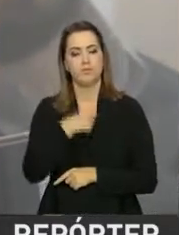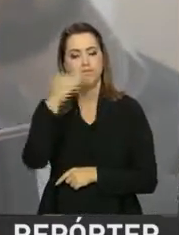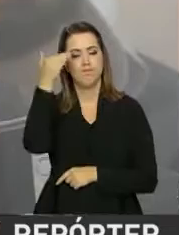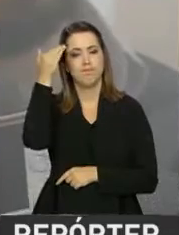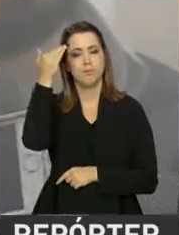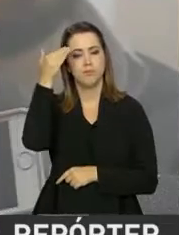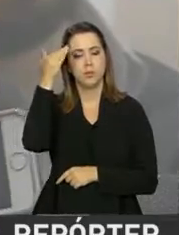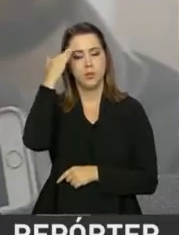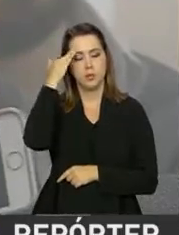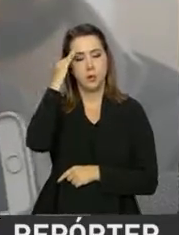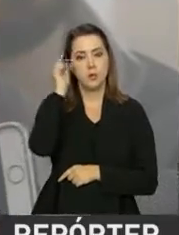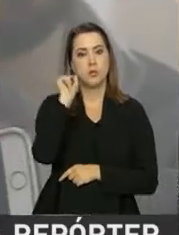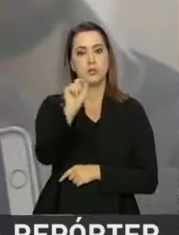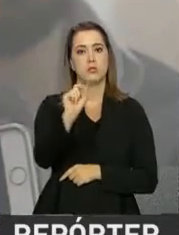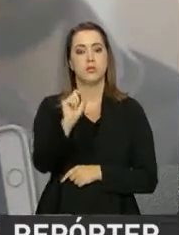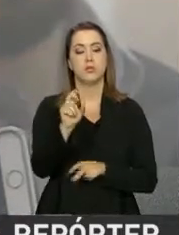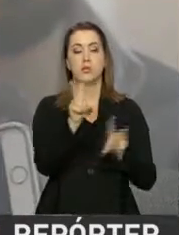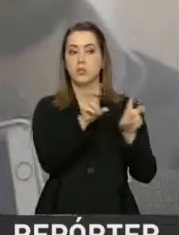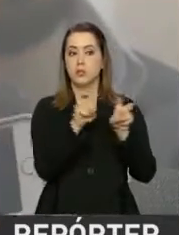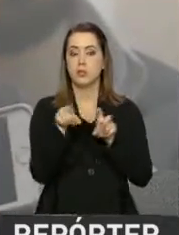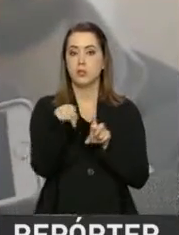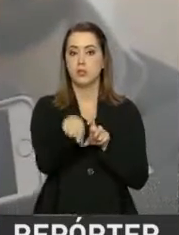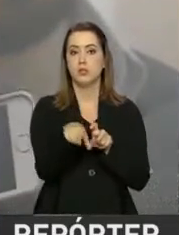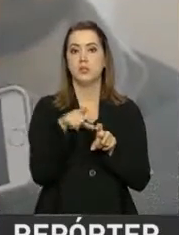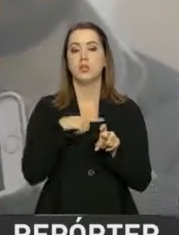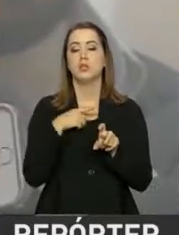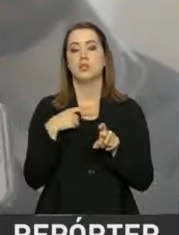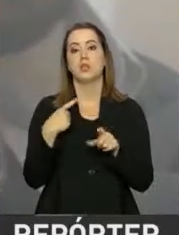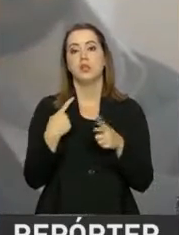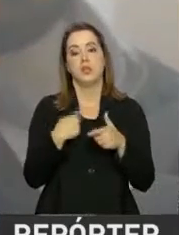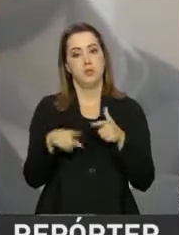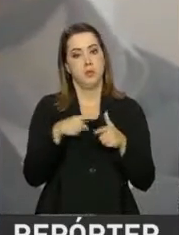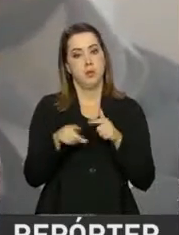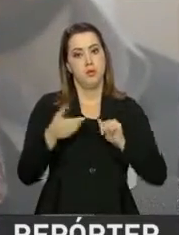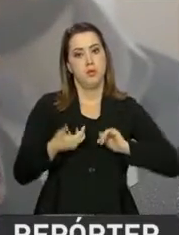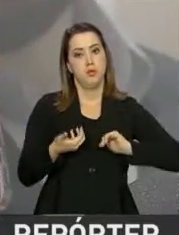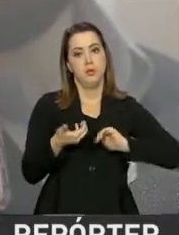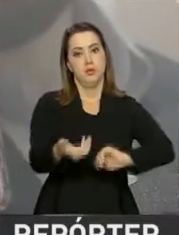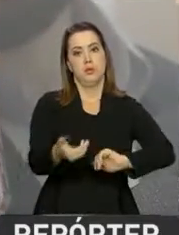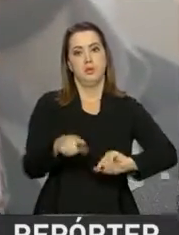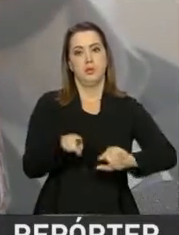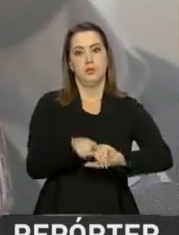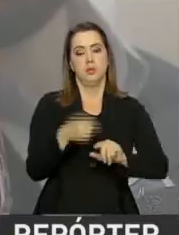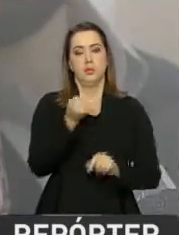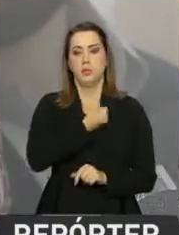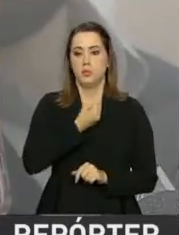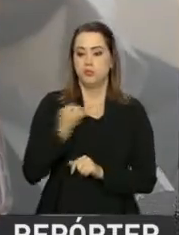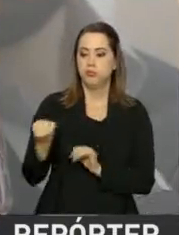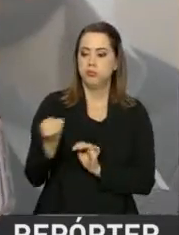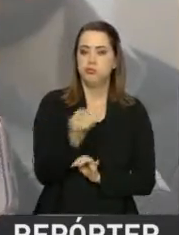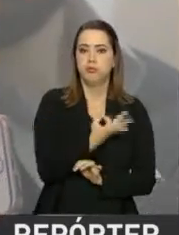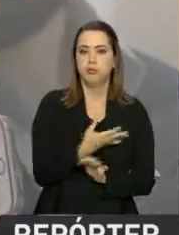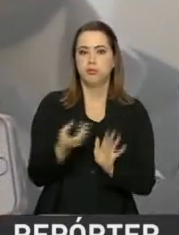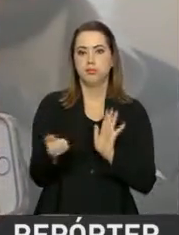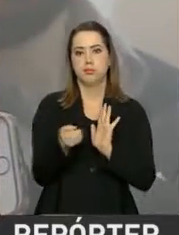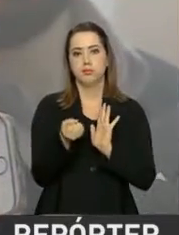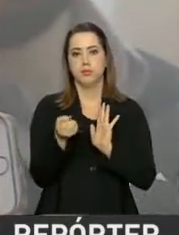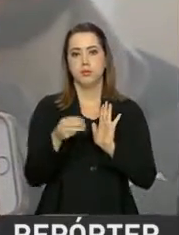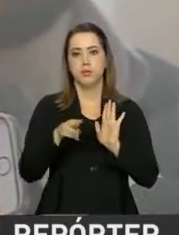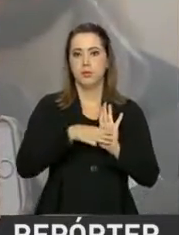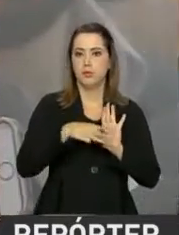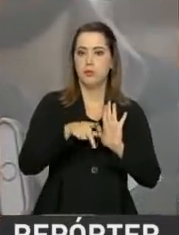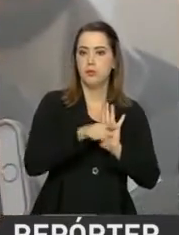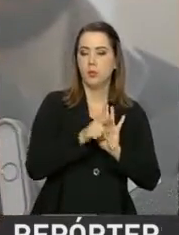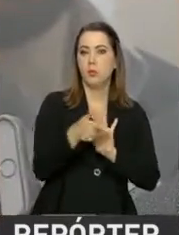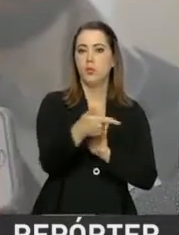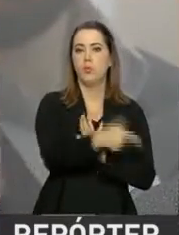entendemos que se porventura a pauta do Parlamento estiver bloqueada por número excessivo de e vitórias com relação